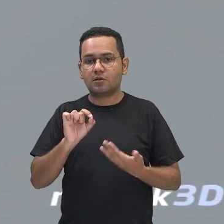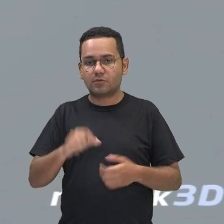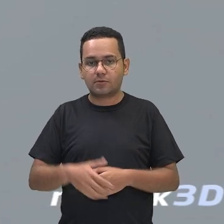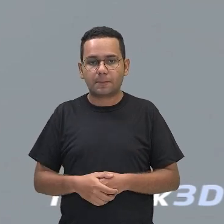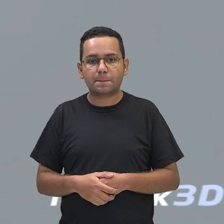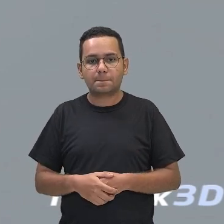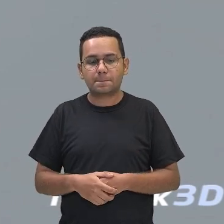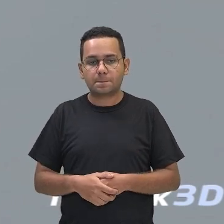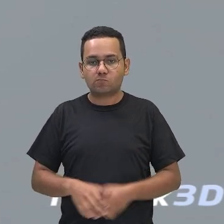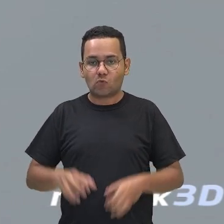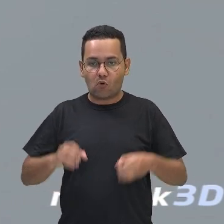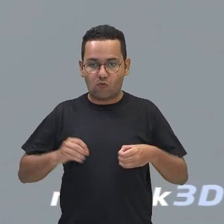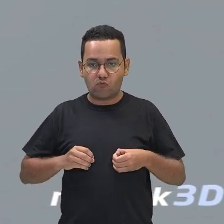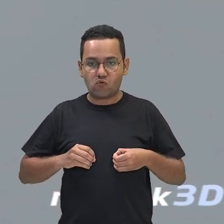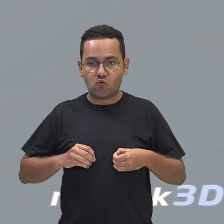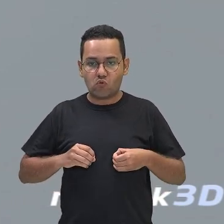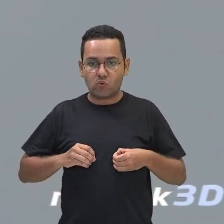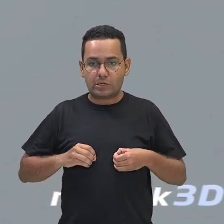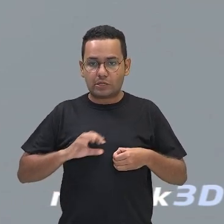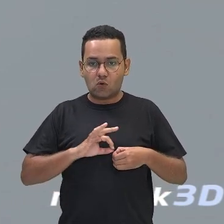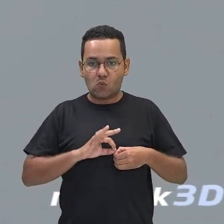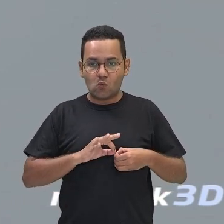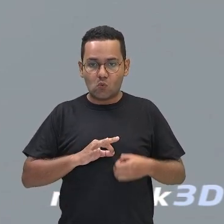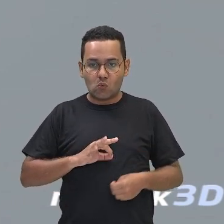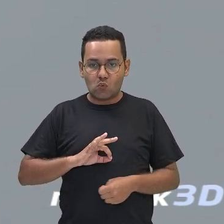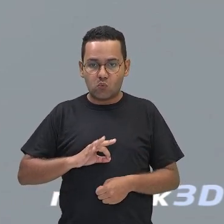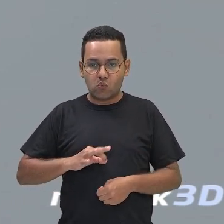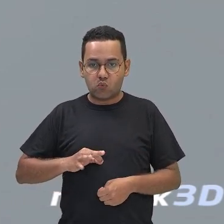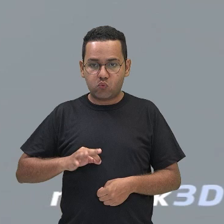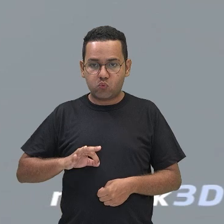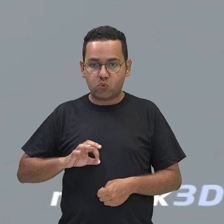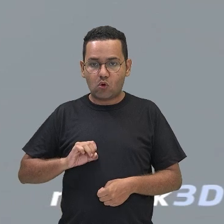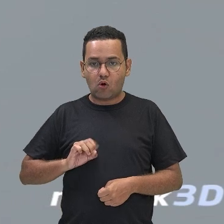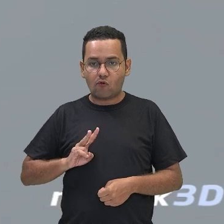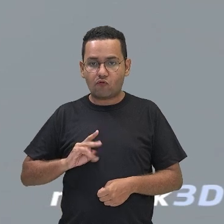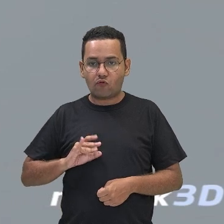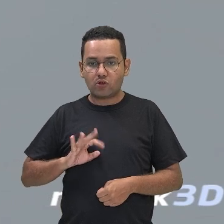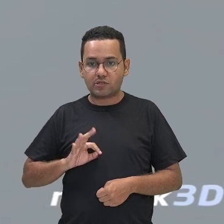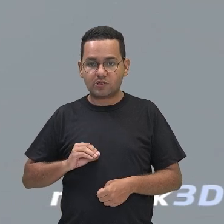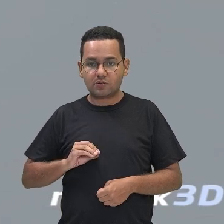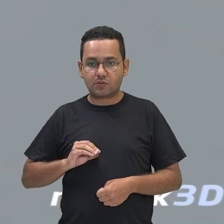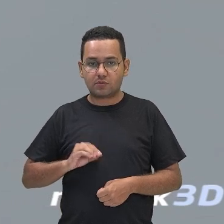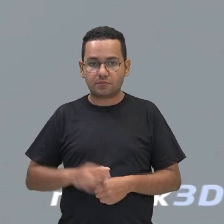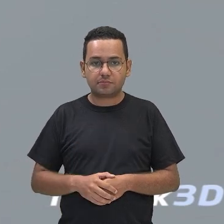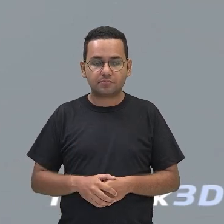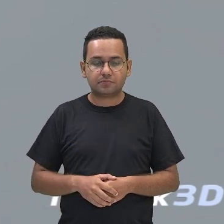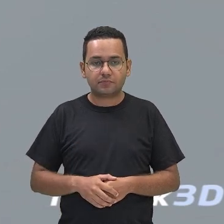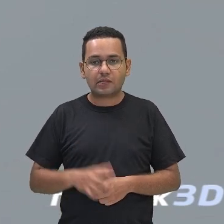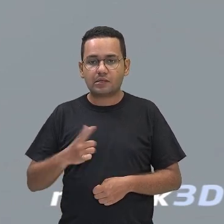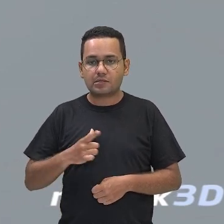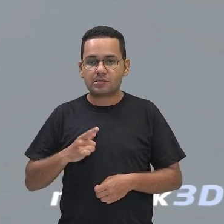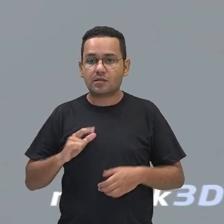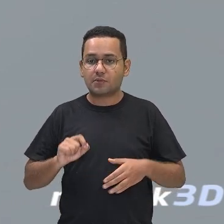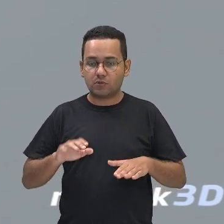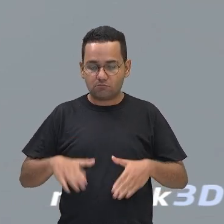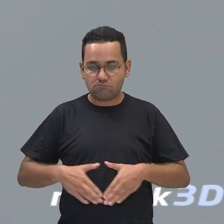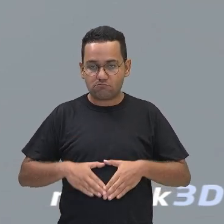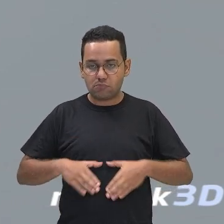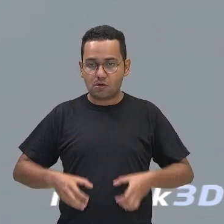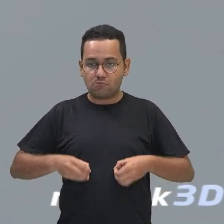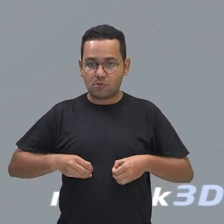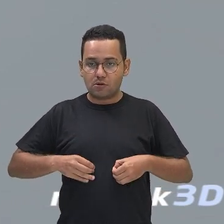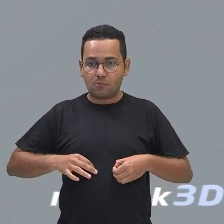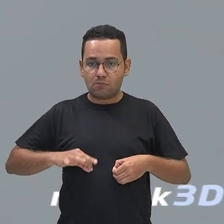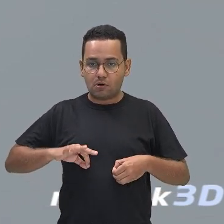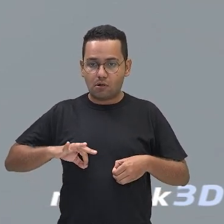A liberação do óvulo ou do ovócito secundário na tuba uterina. E aí